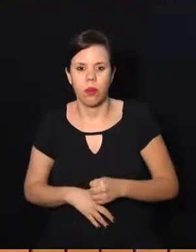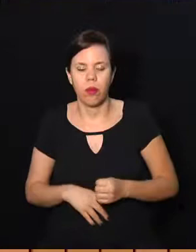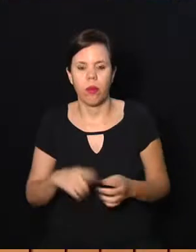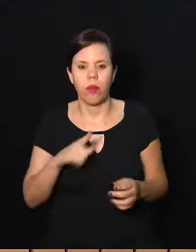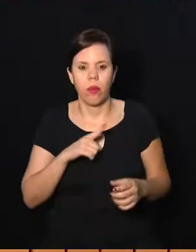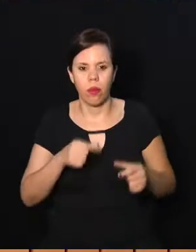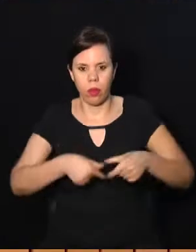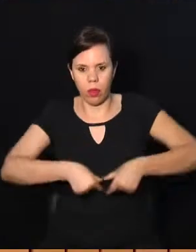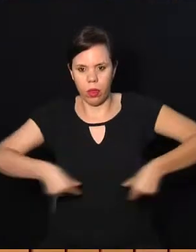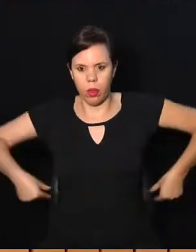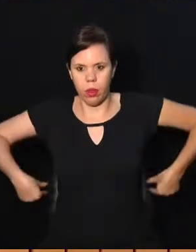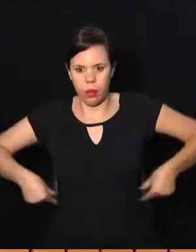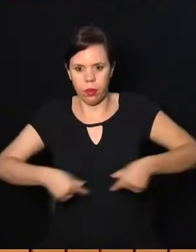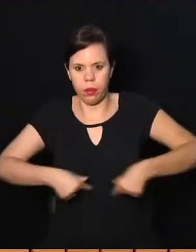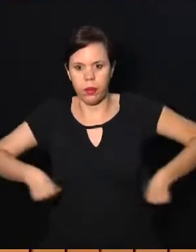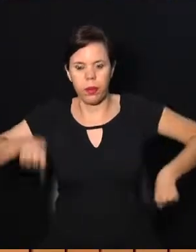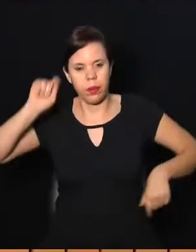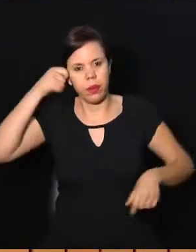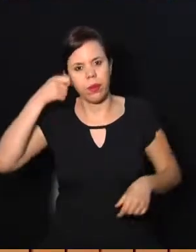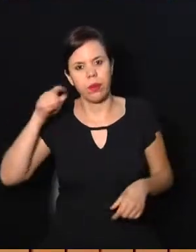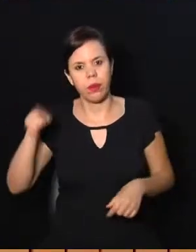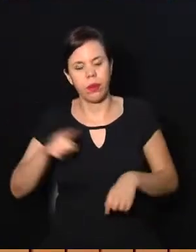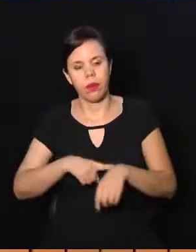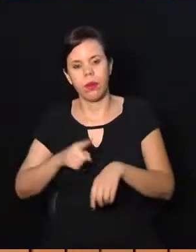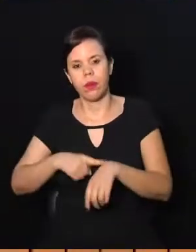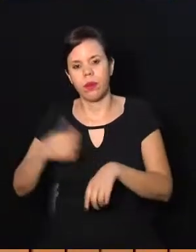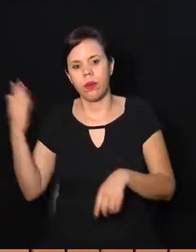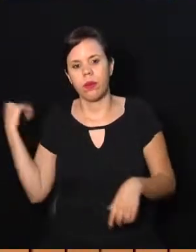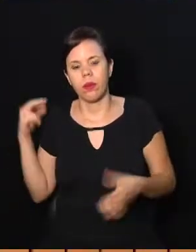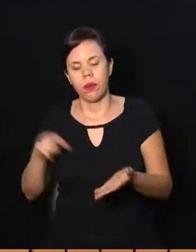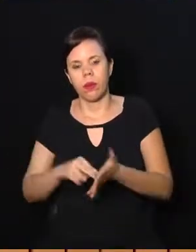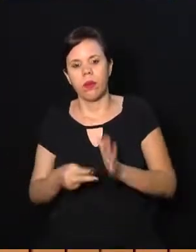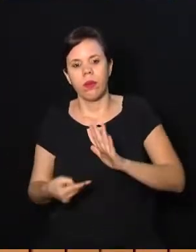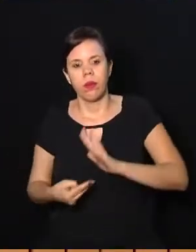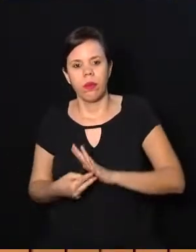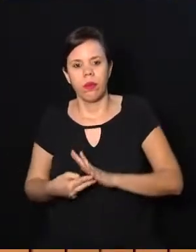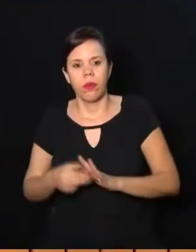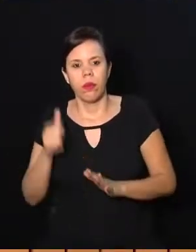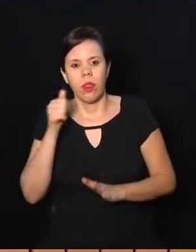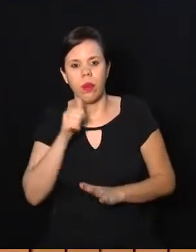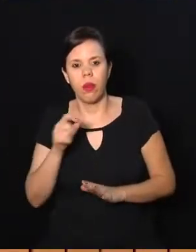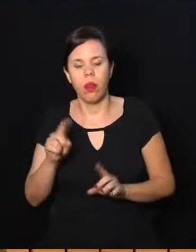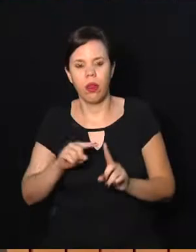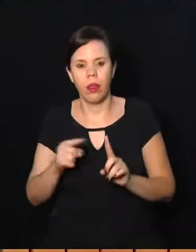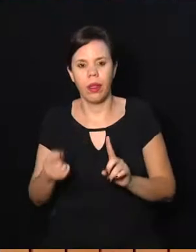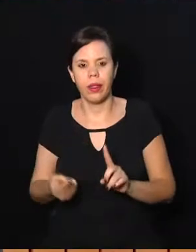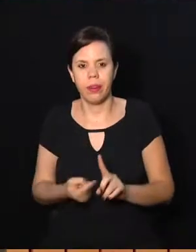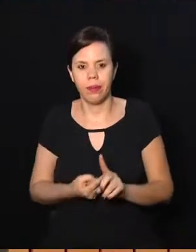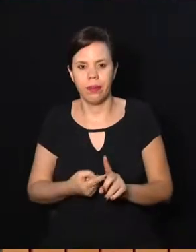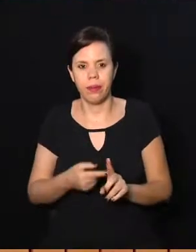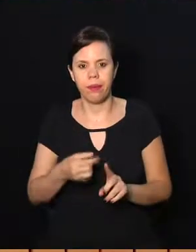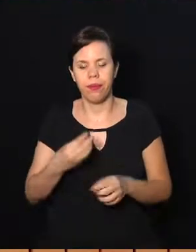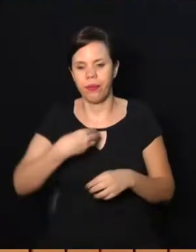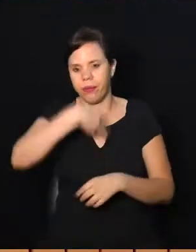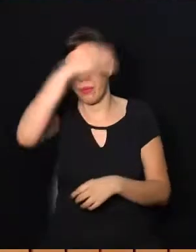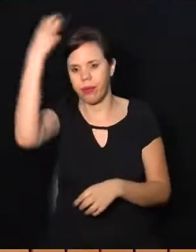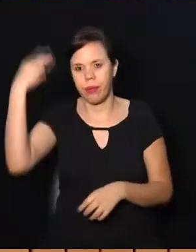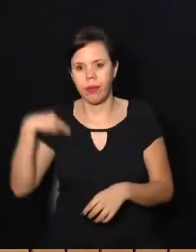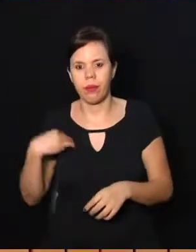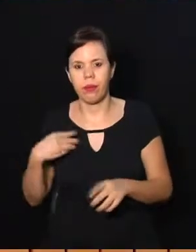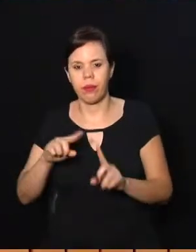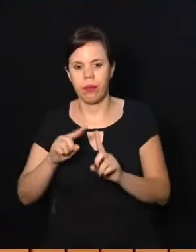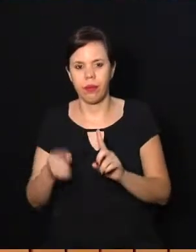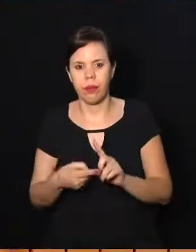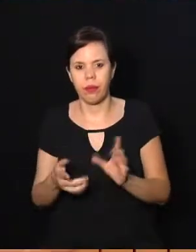cintura, porque significa, naquele tempo significava a mulher que estava grávida, e Maria estava grávida de